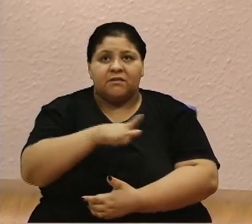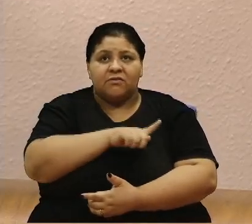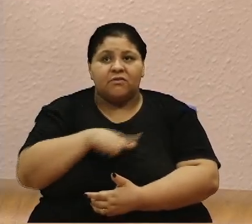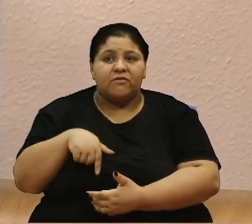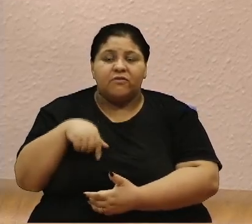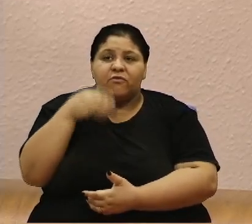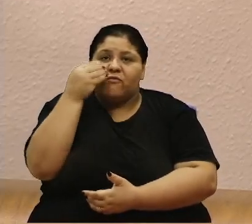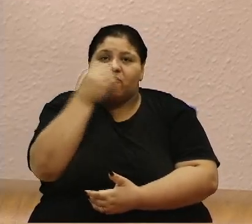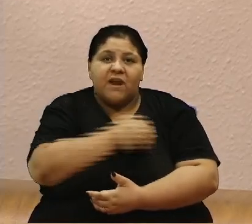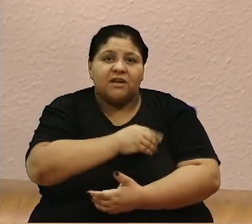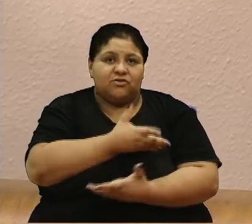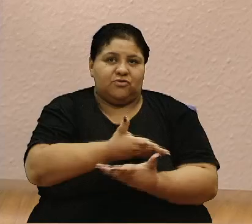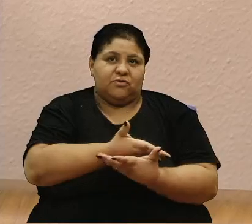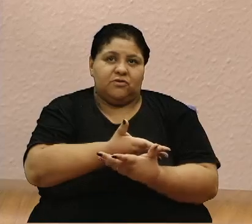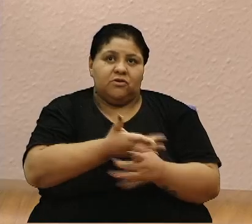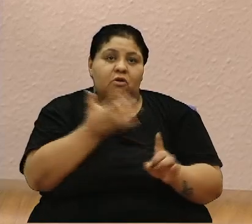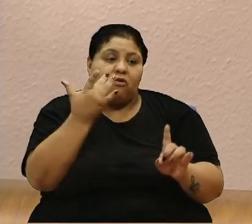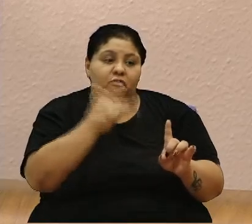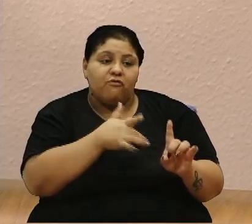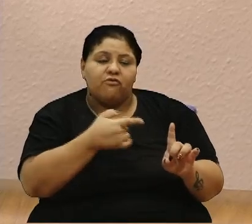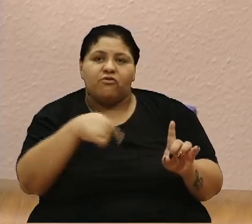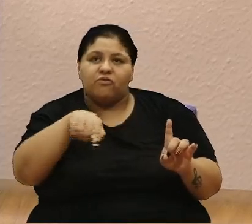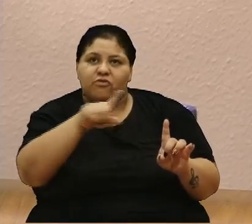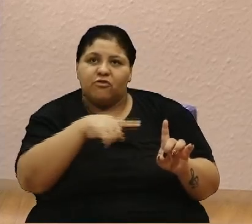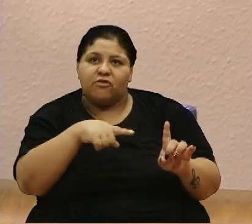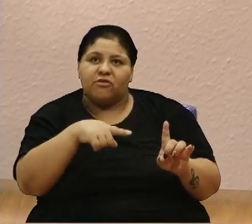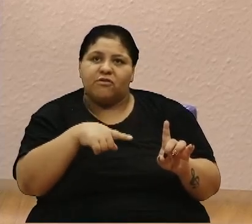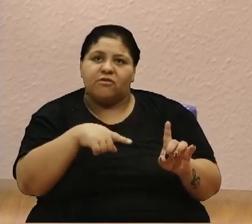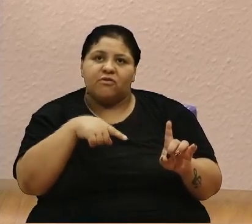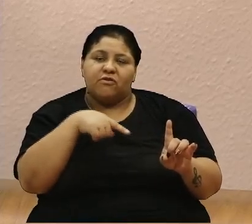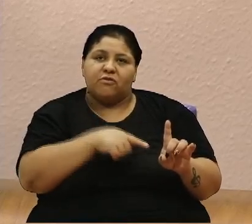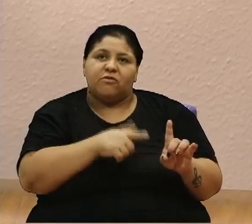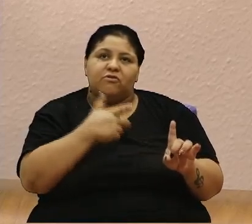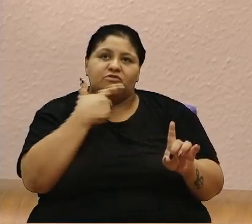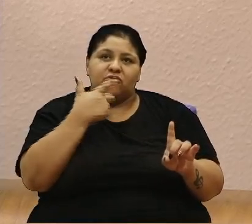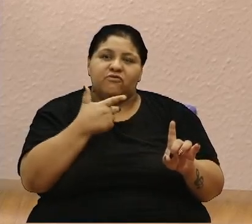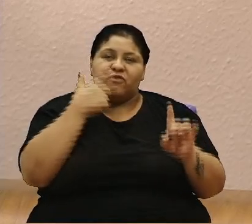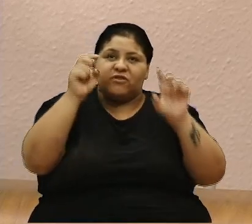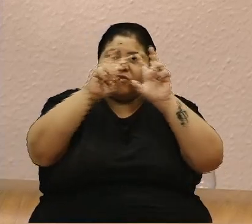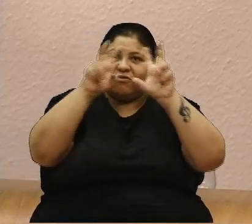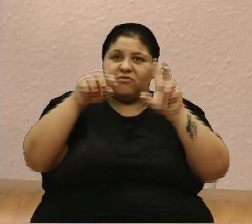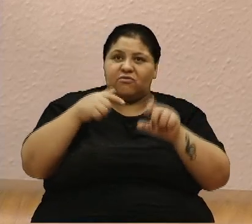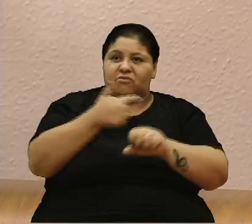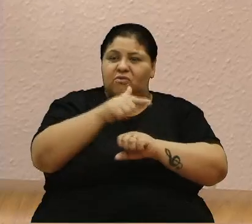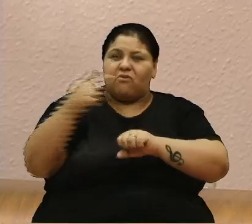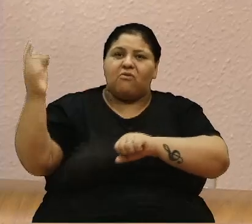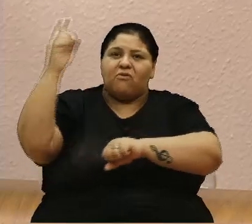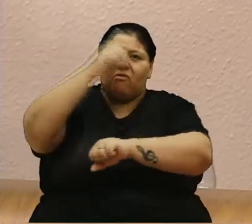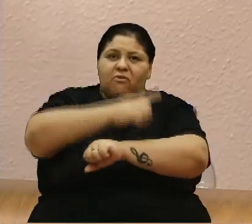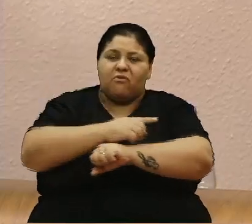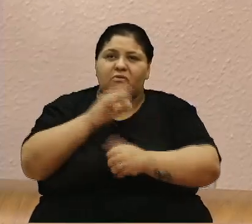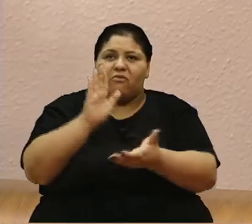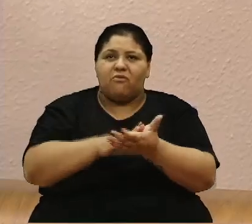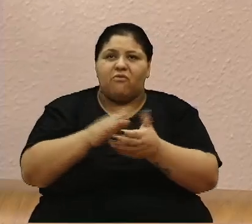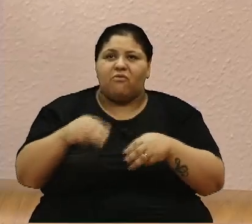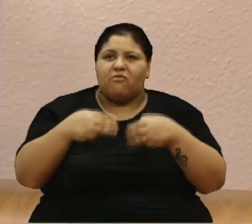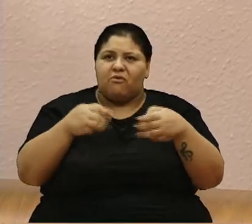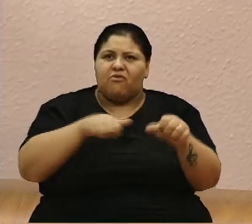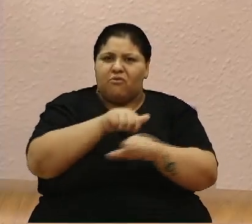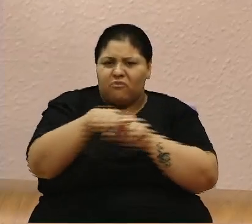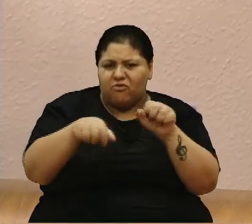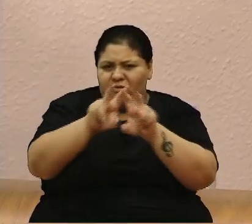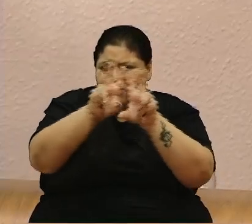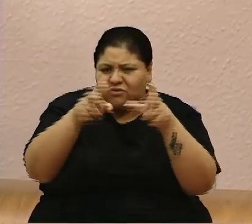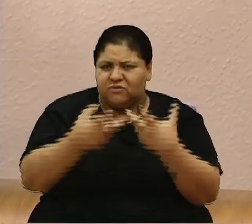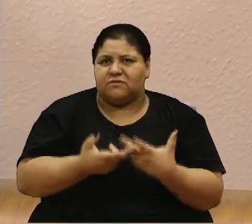frágil, vulnerável, para que a gente bata, porque o senhor entra em polêmicas aqui. Inclusive, outro dia eu propus uma moção, o senhor distorceu todo o assunto da